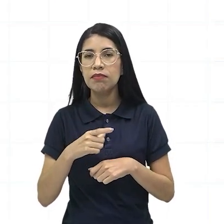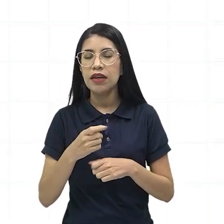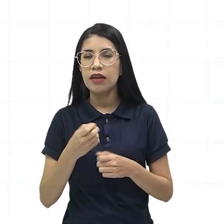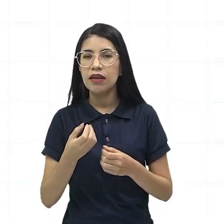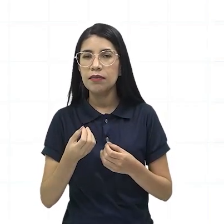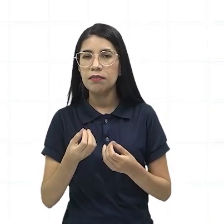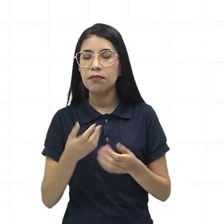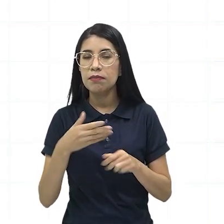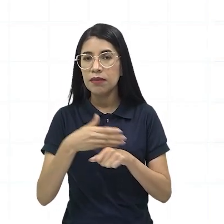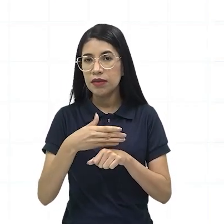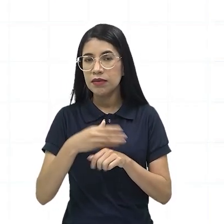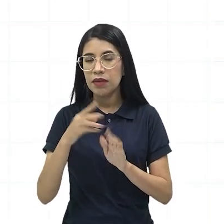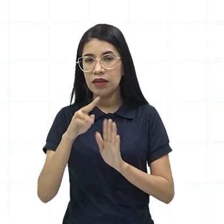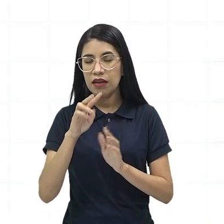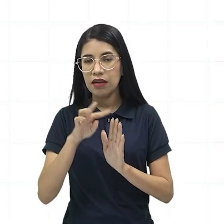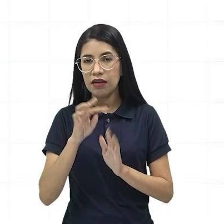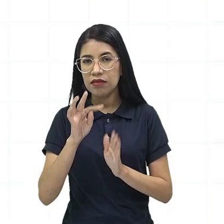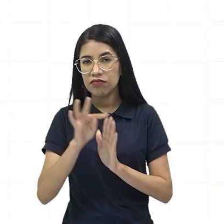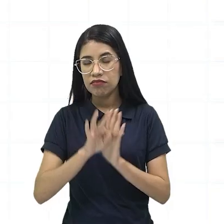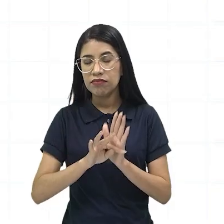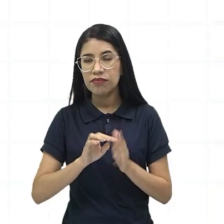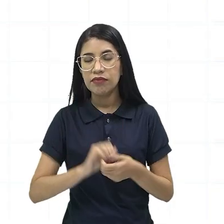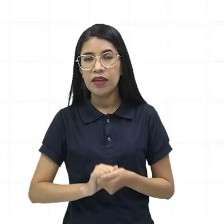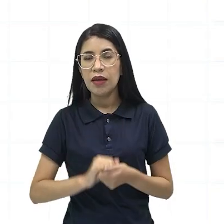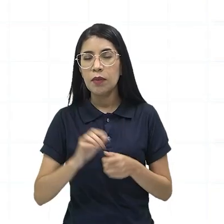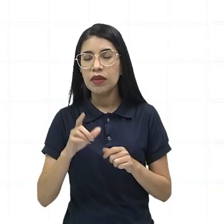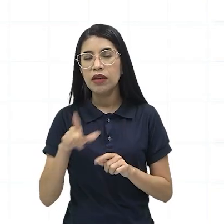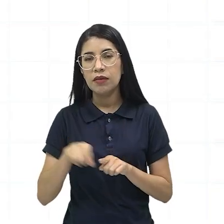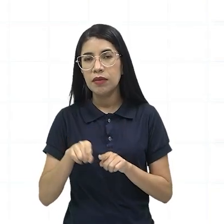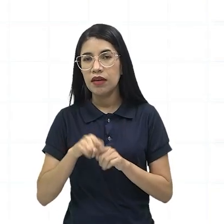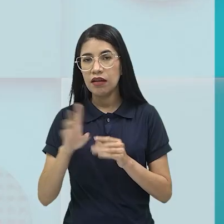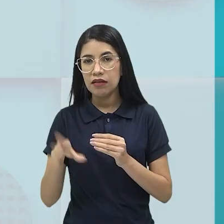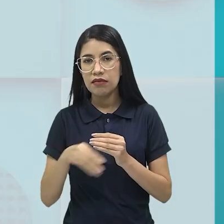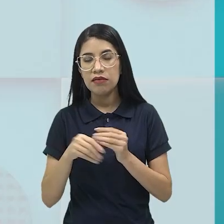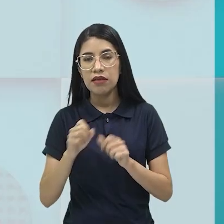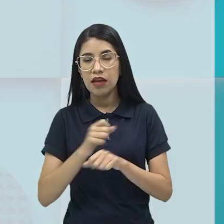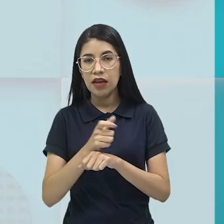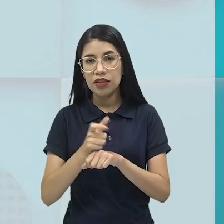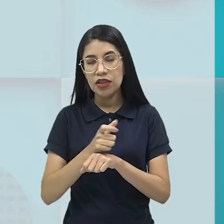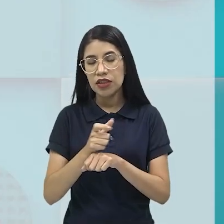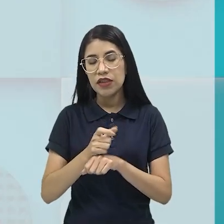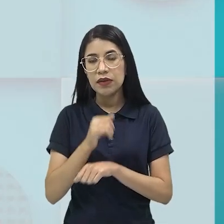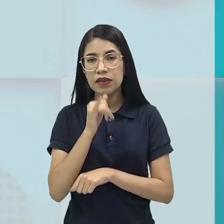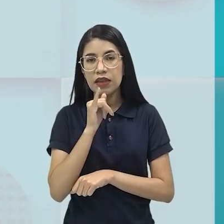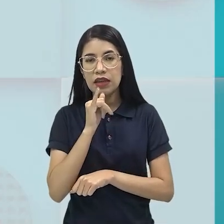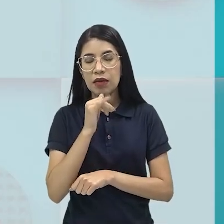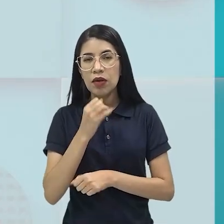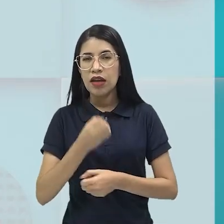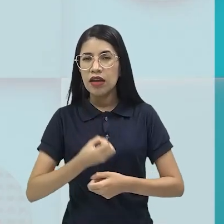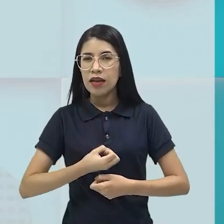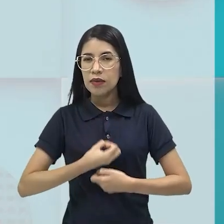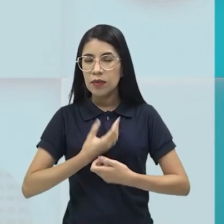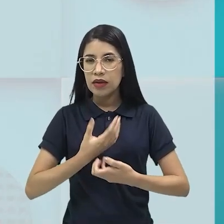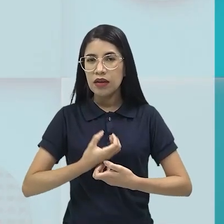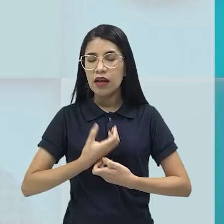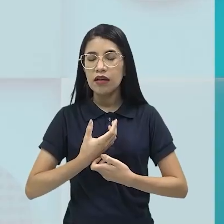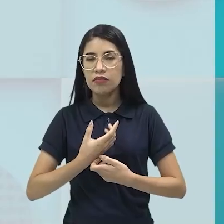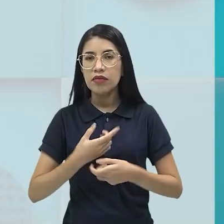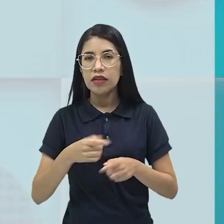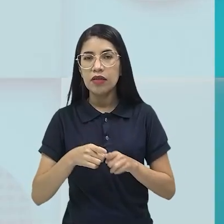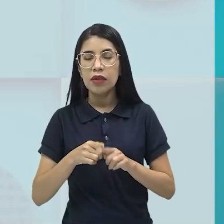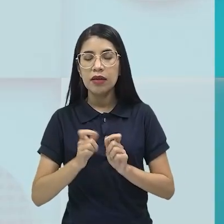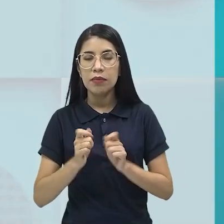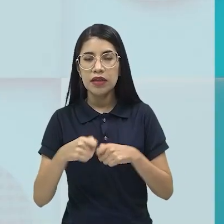não ser muito minuciosa, mas você vai agregar certos adjetivos de emoções que você quer transmitir ao